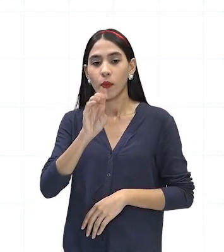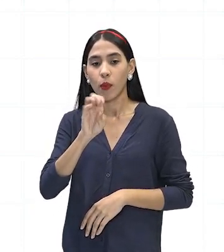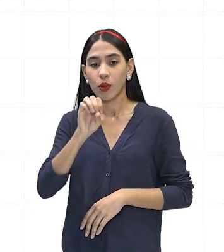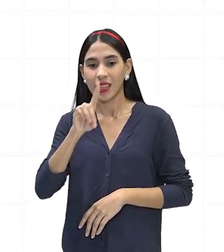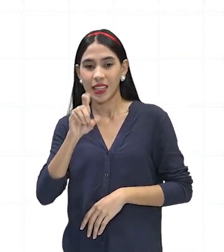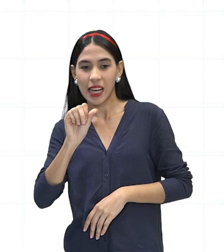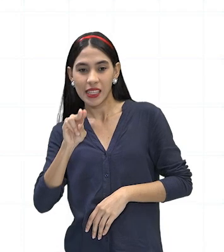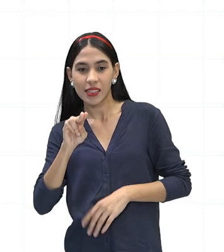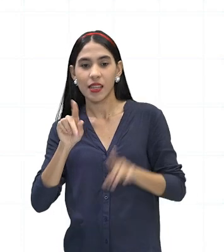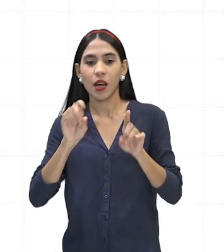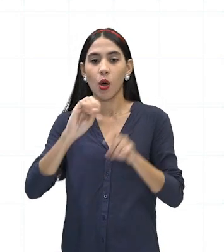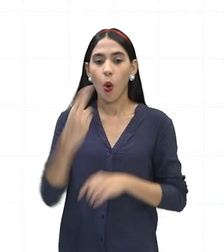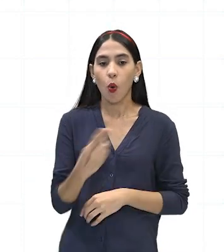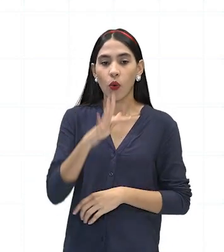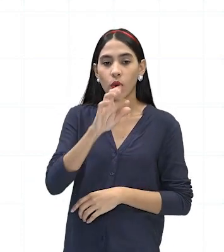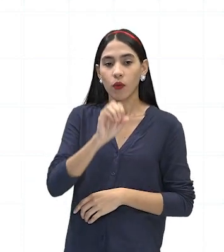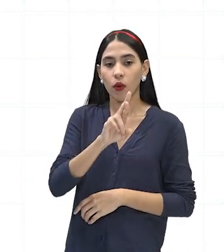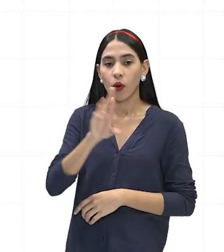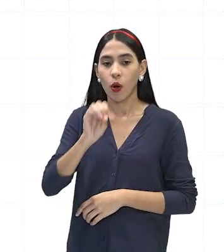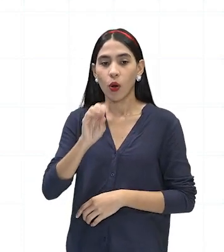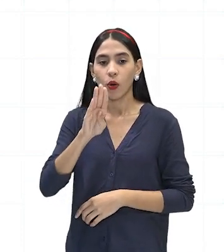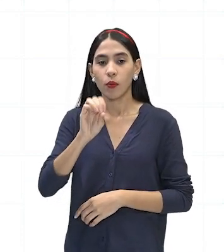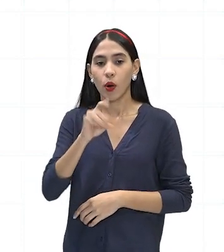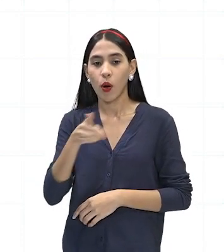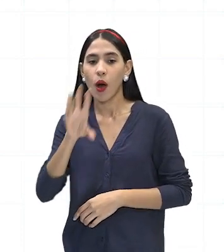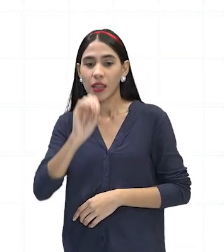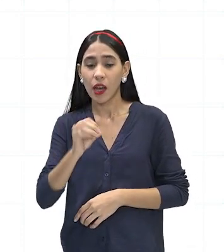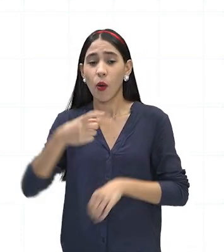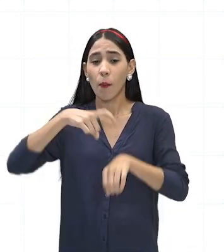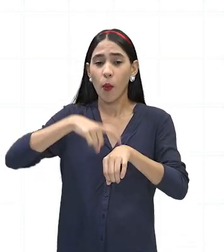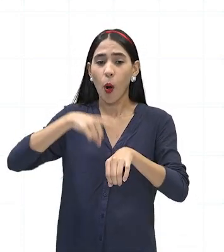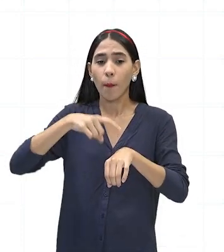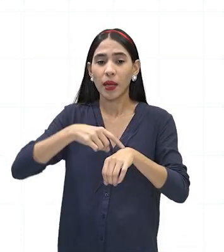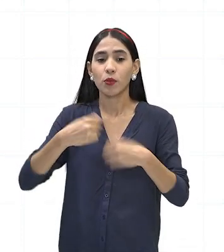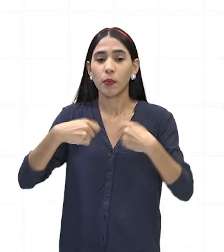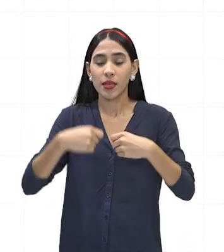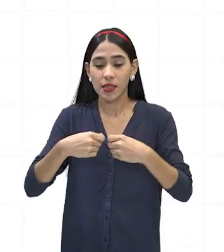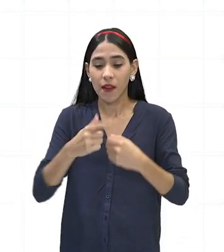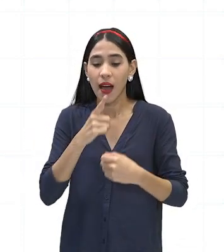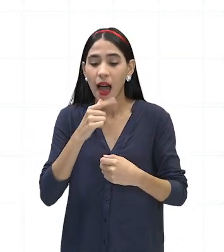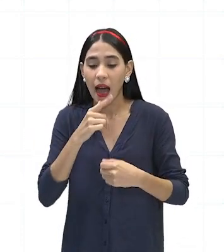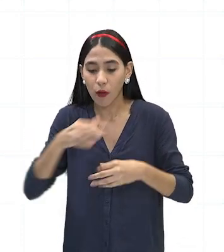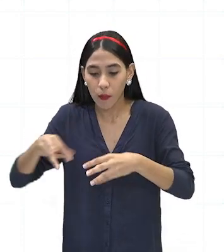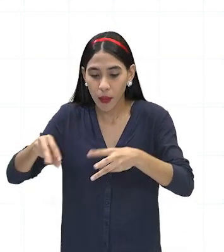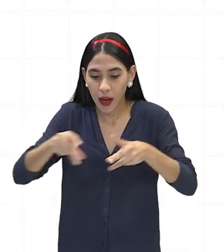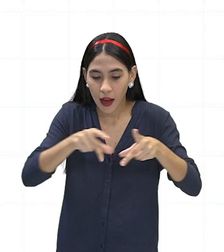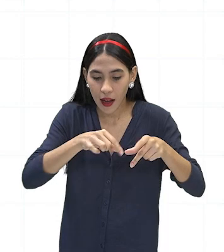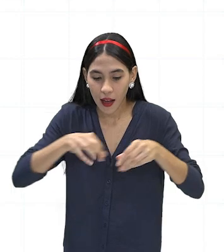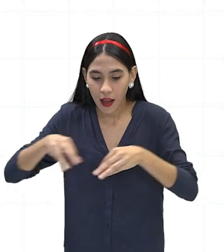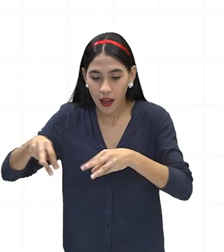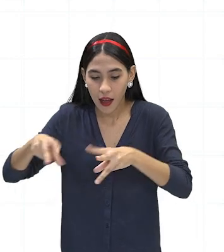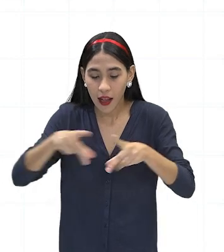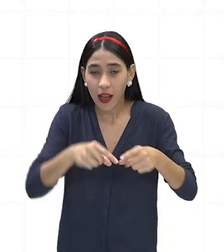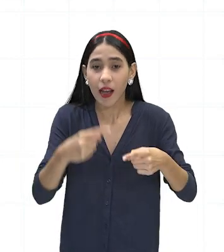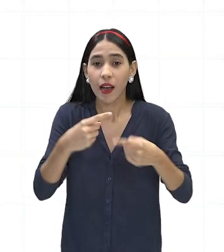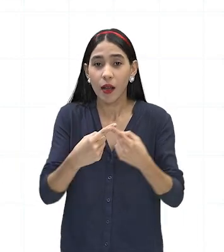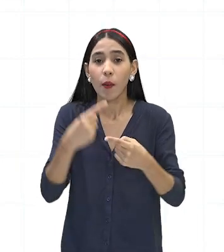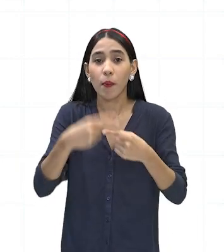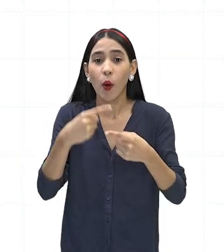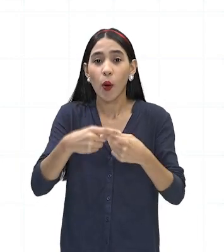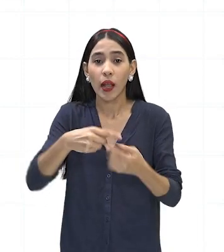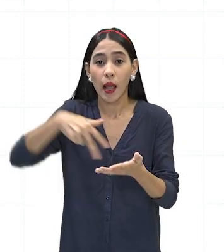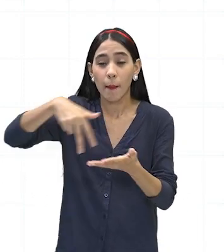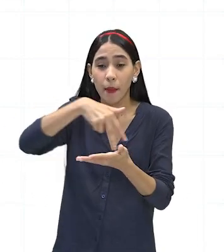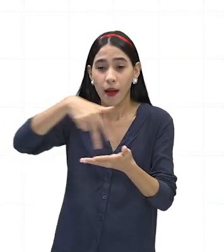forrobodão. E naquela época era preciso molhar o piso do local onde essas festas aconteciam. Por quê? Pois eles